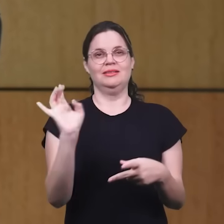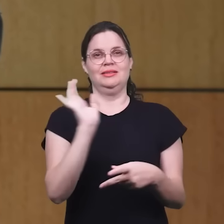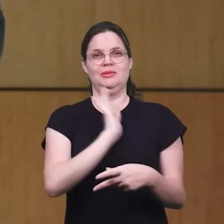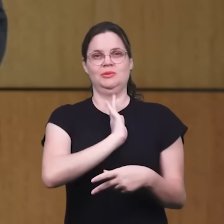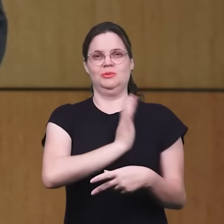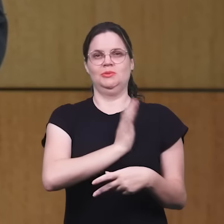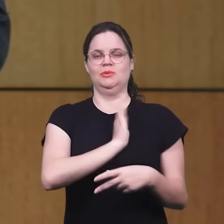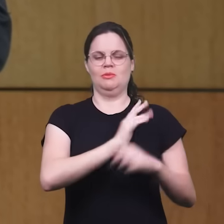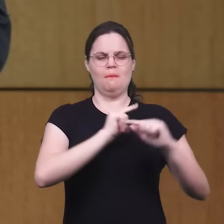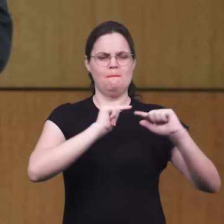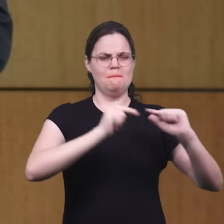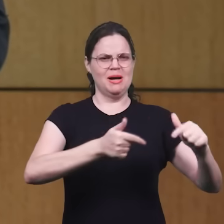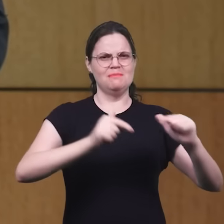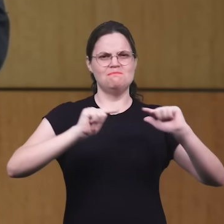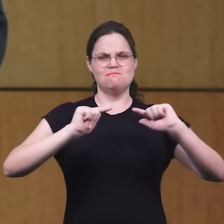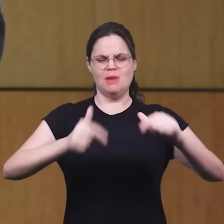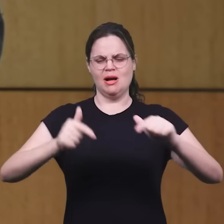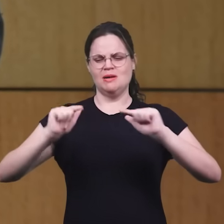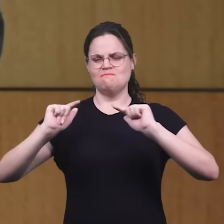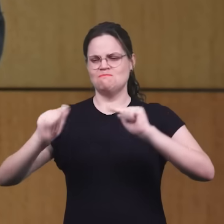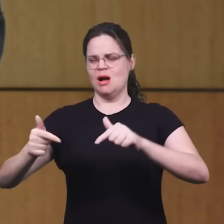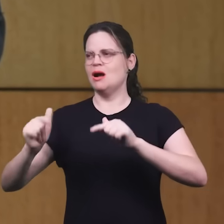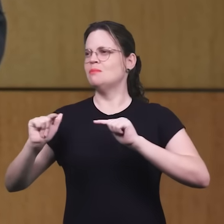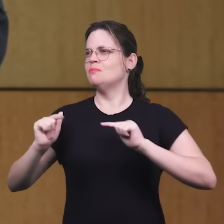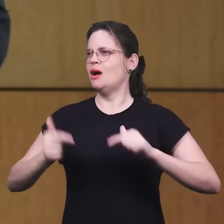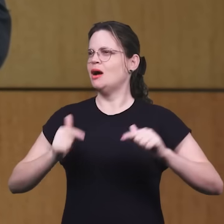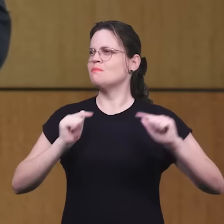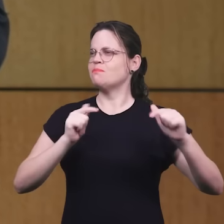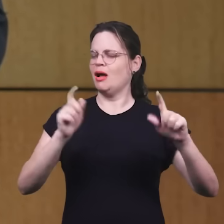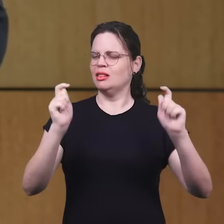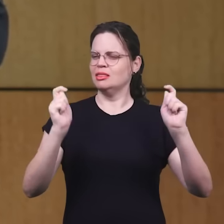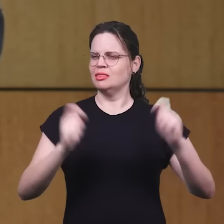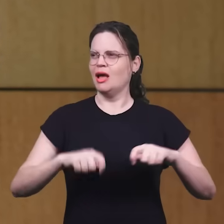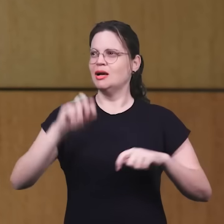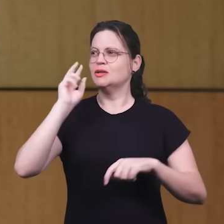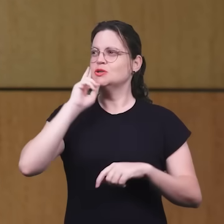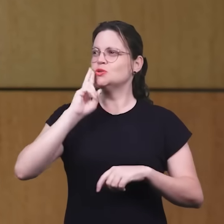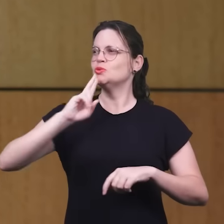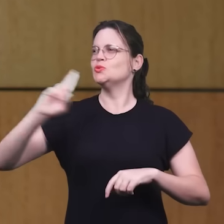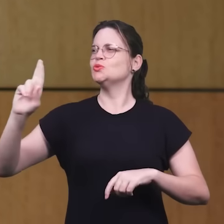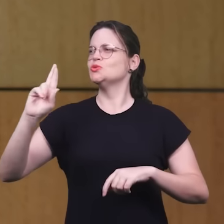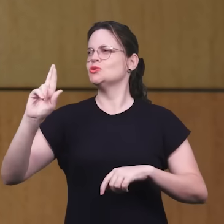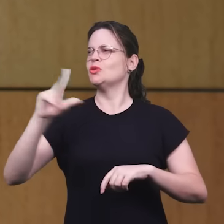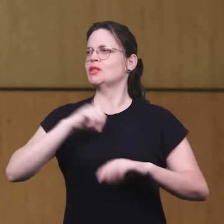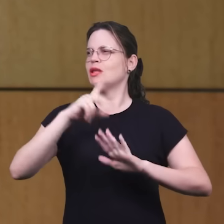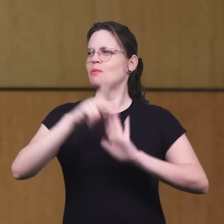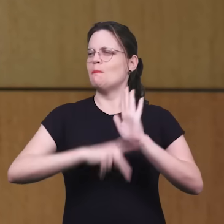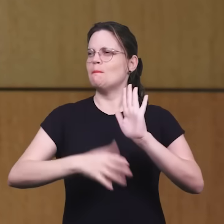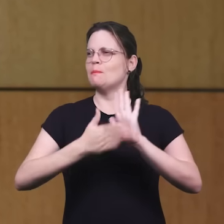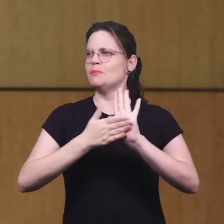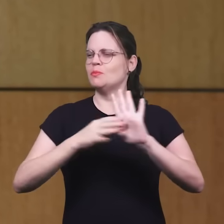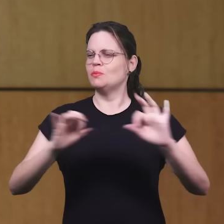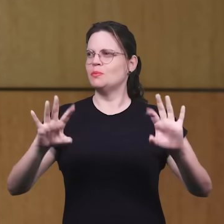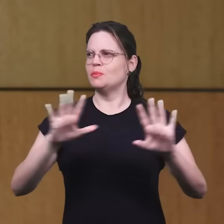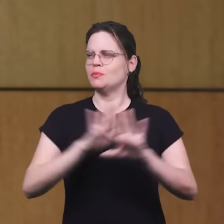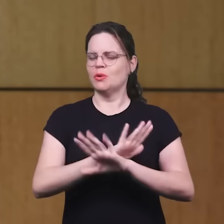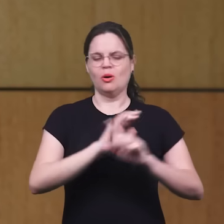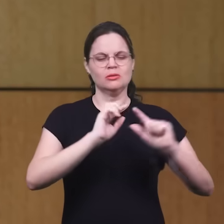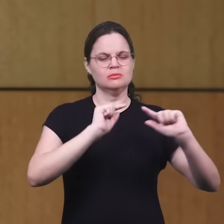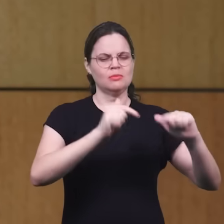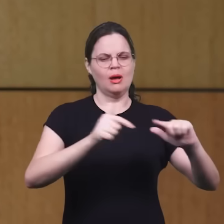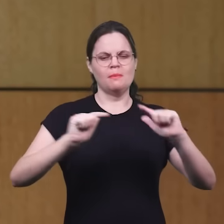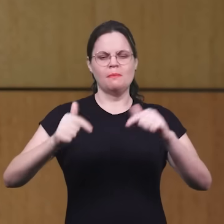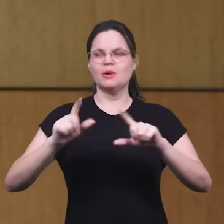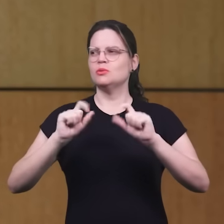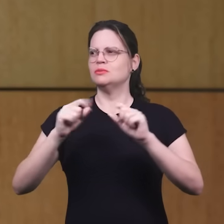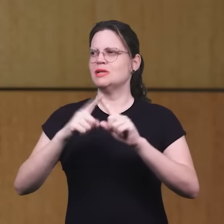coração, operando aquilo quanto sabemos que o Senhor almeja assim e tem prazer operar, que é a salvação,